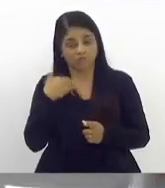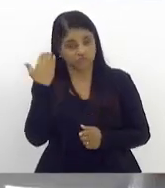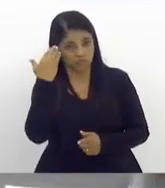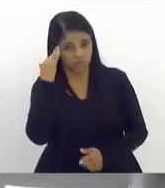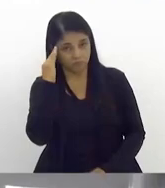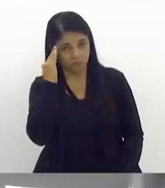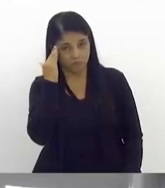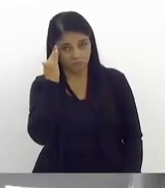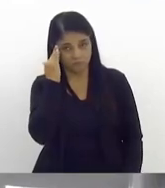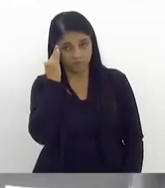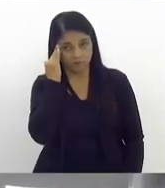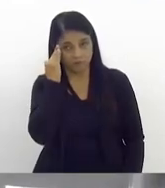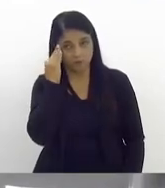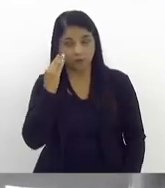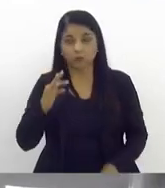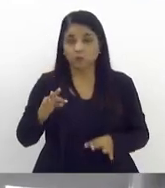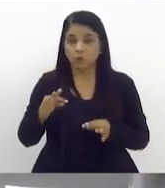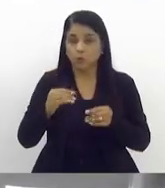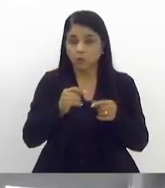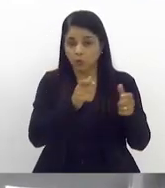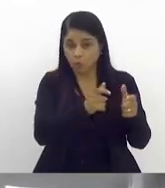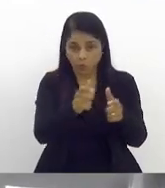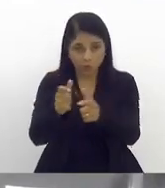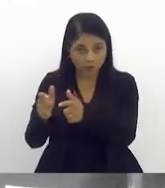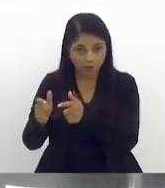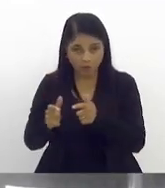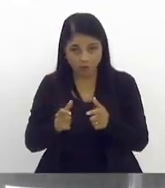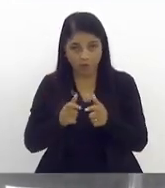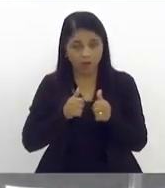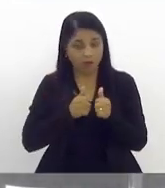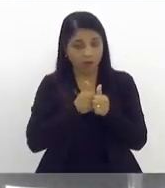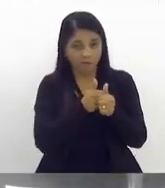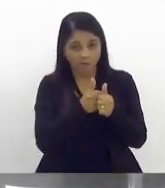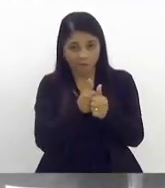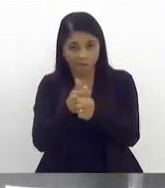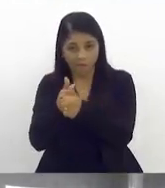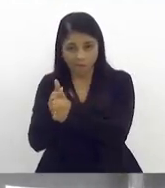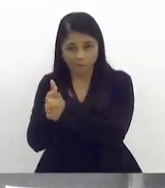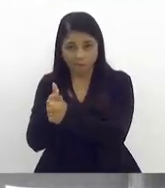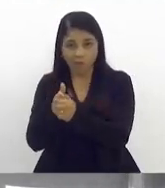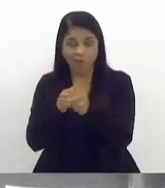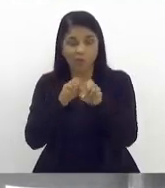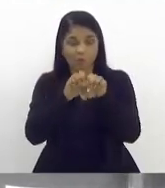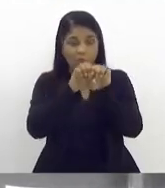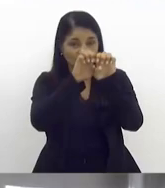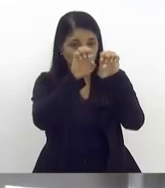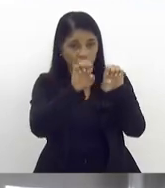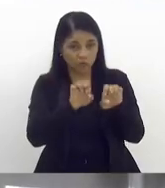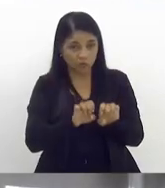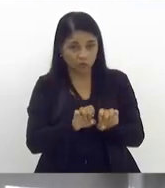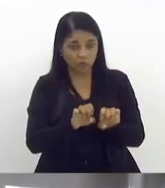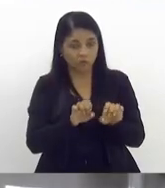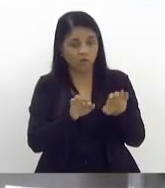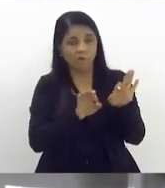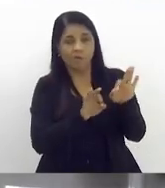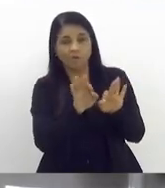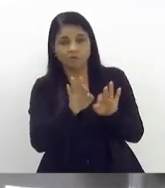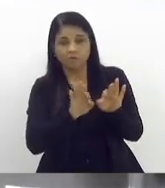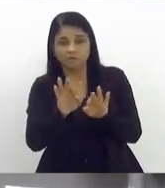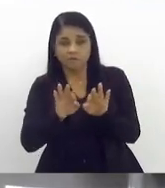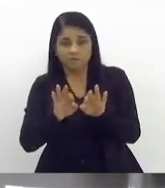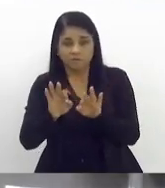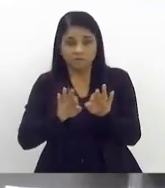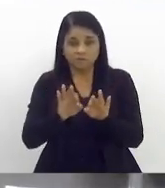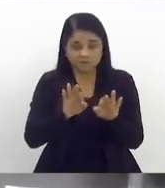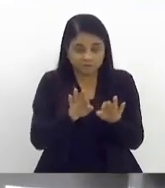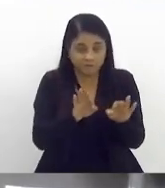né? Em tudo quanto é lugar onde a gente acompanha, a estrutura organizacional,